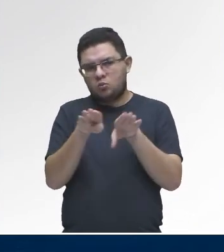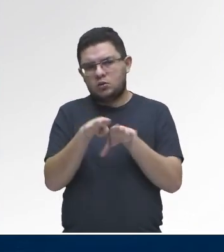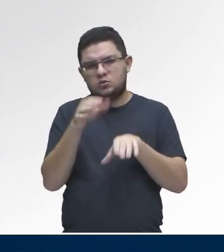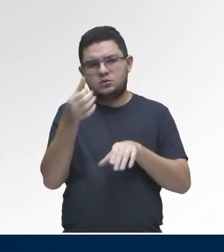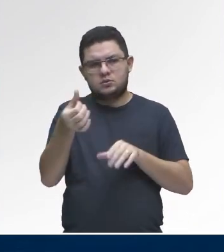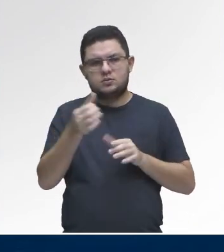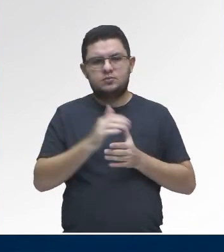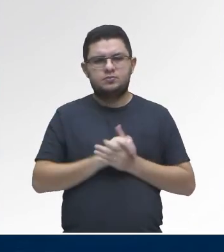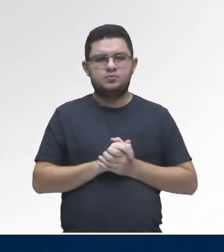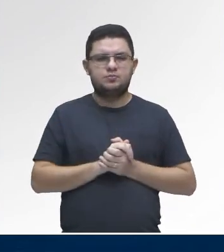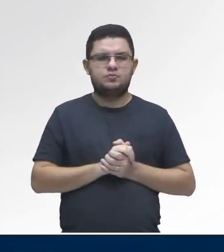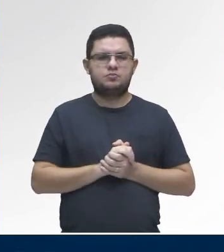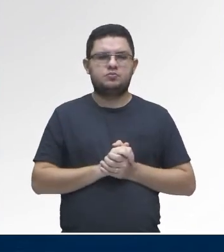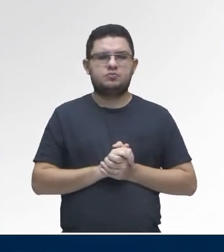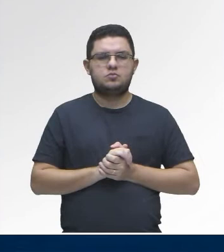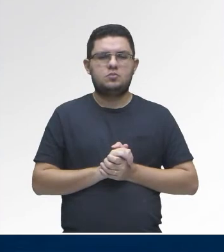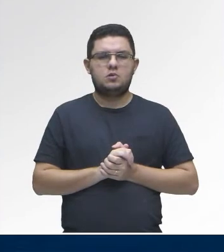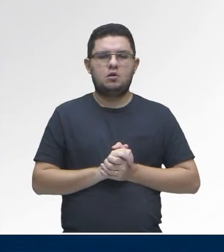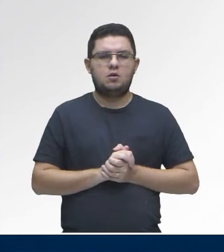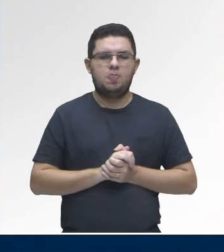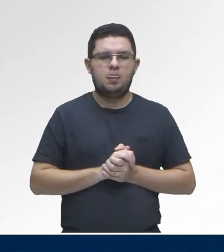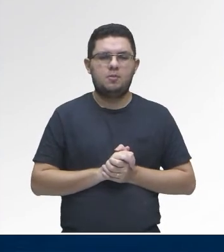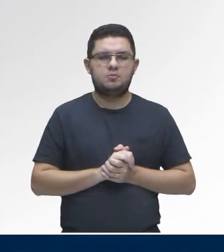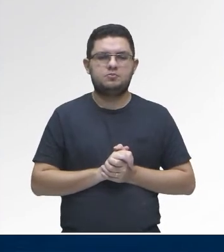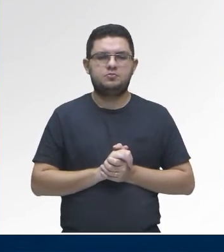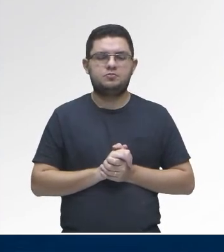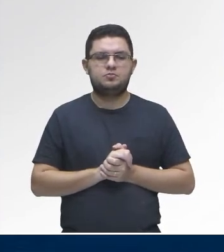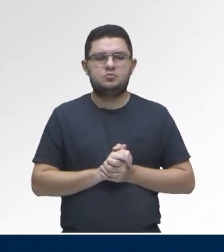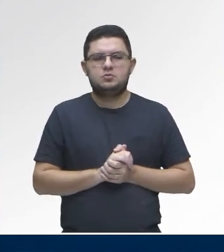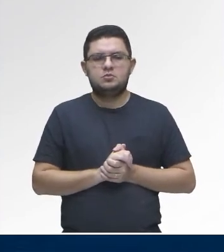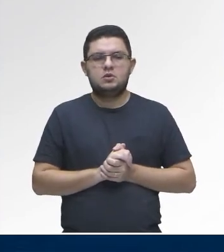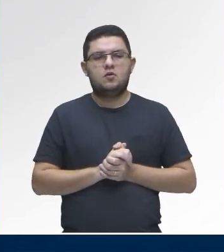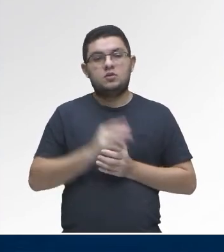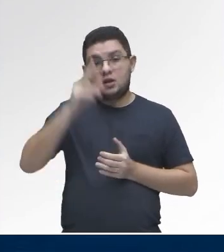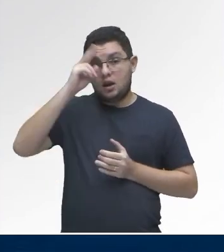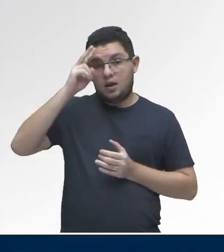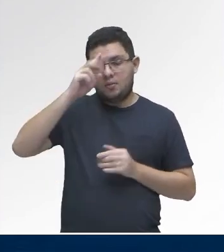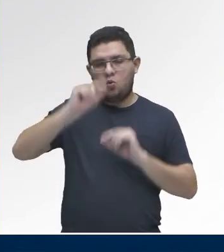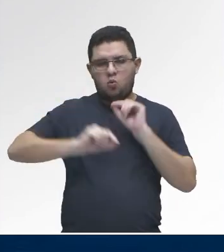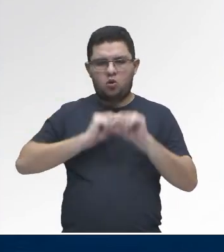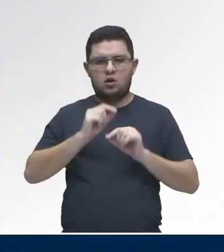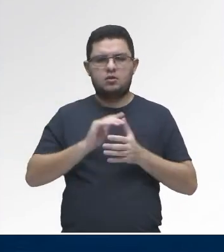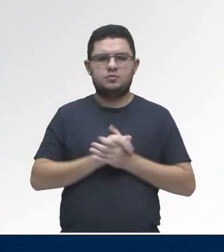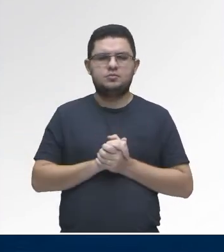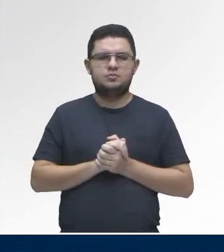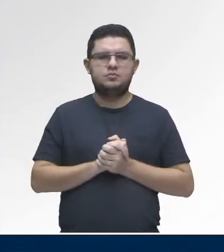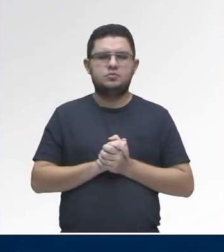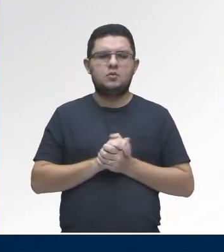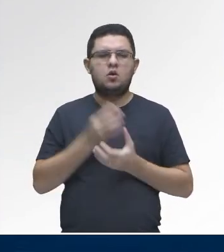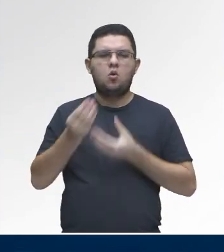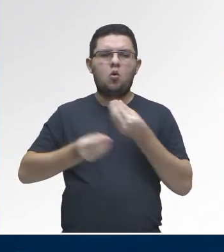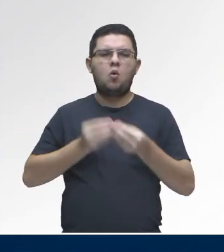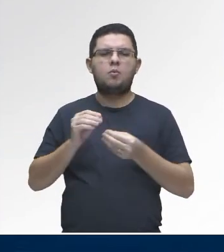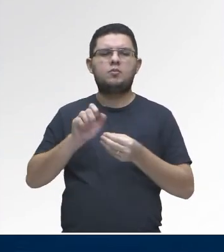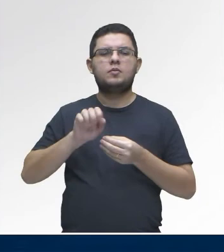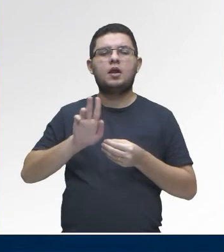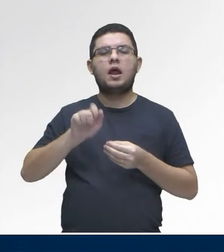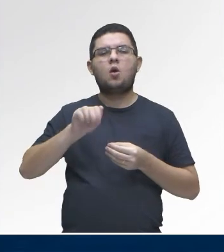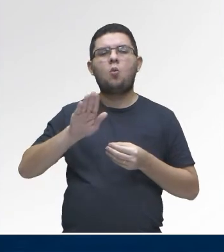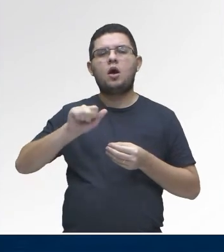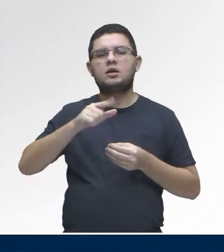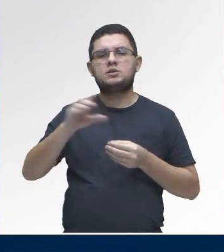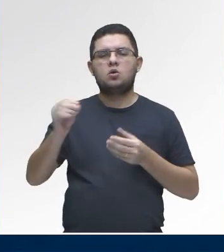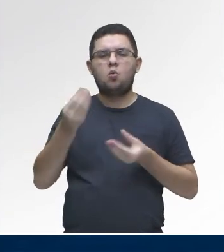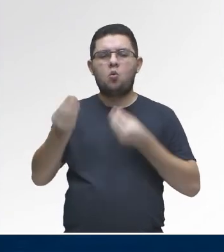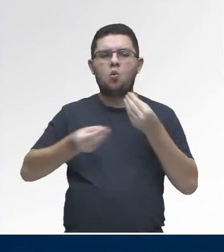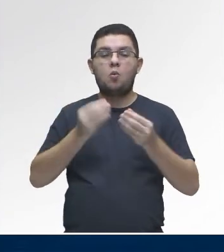a raiz dessa equação, né? Vai ser a solução. Então, lembre, se a solução de uma equação é substituindo no